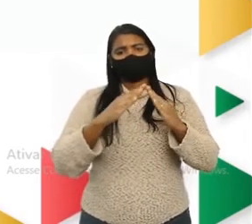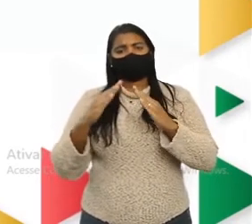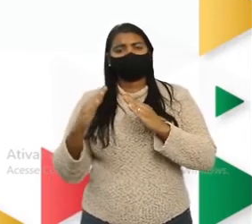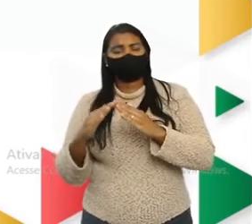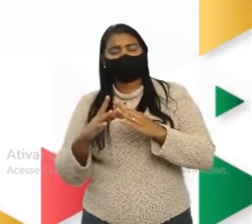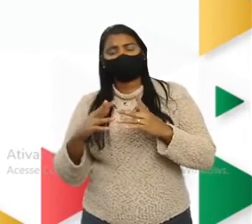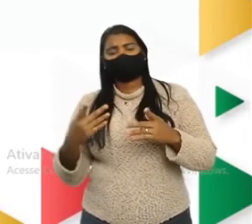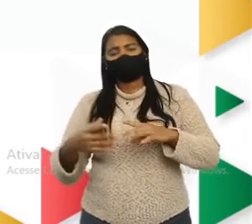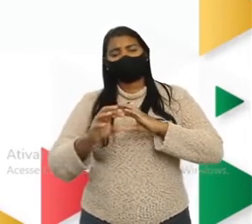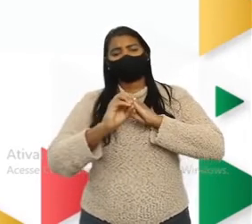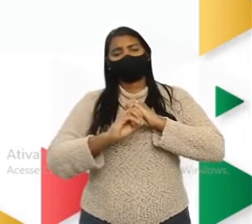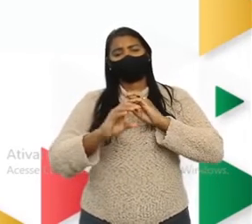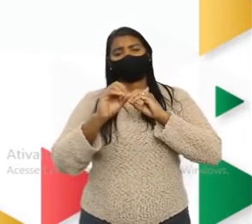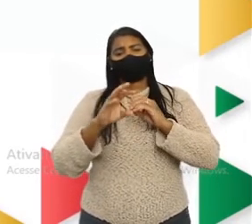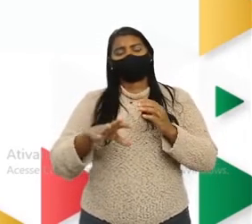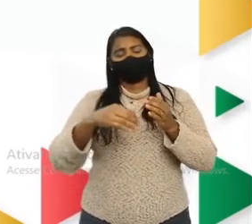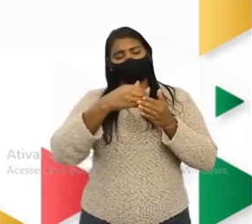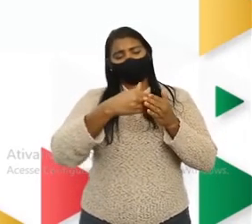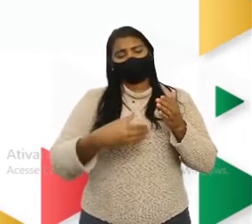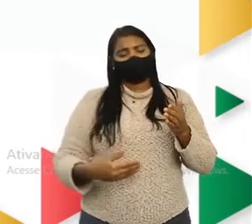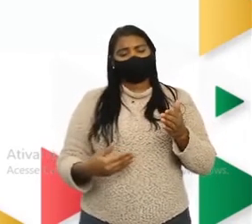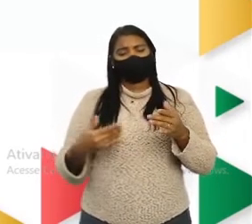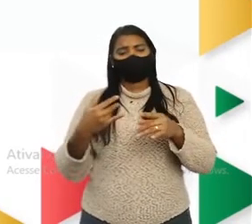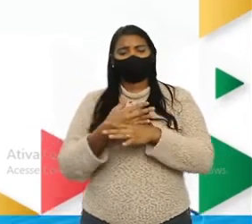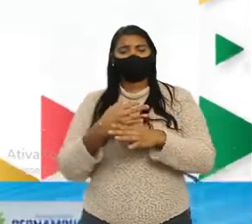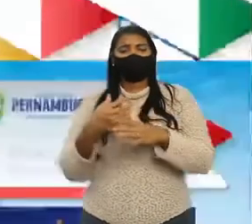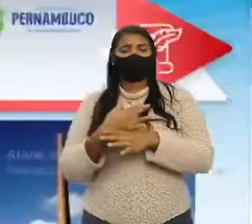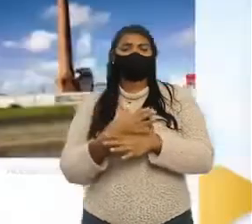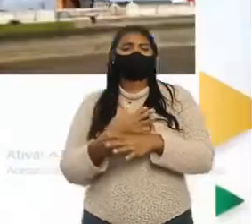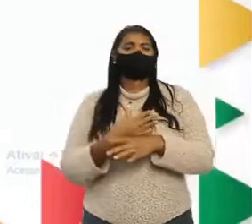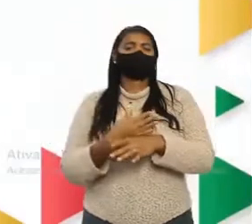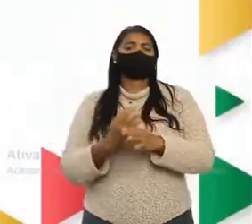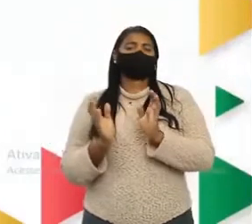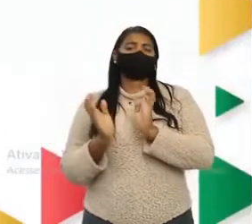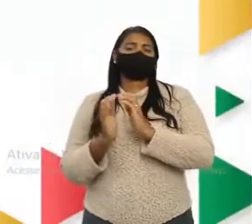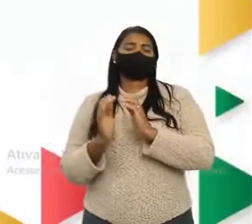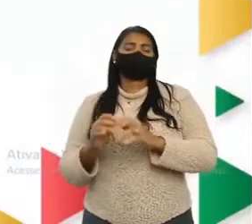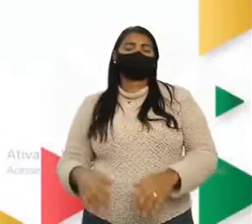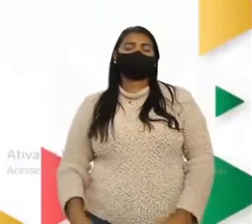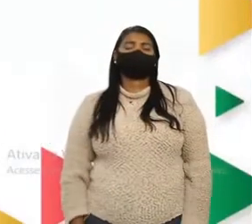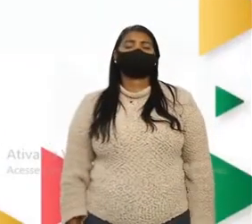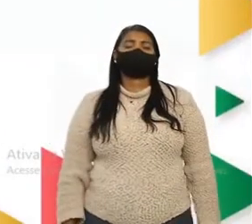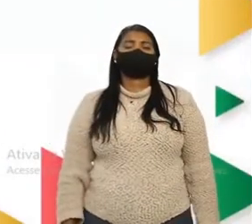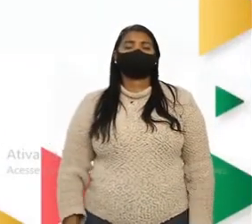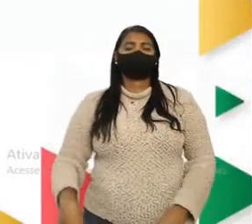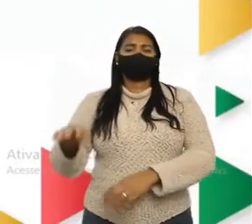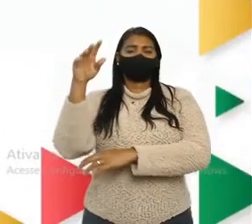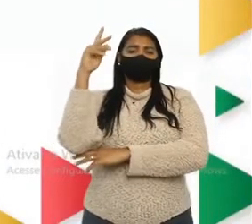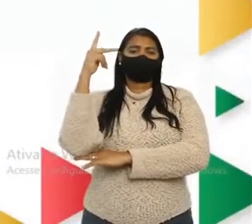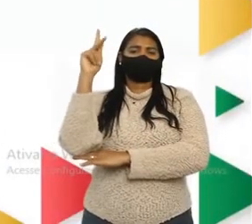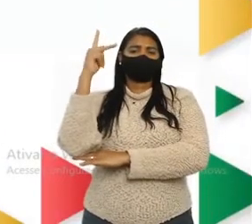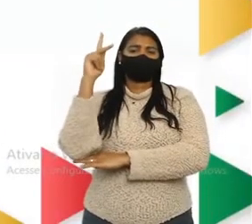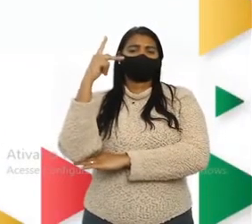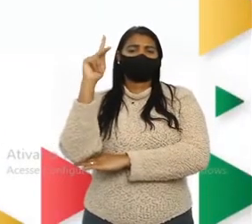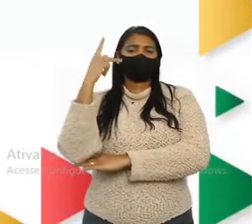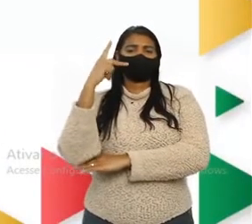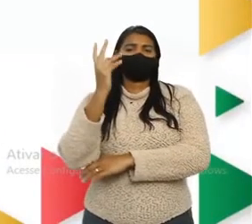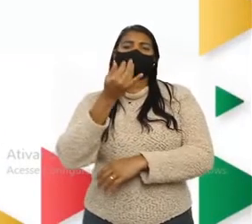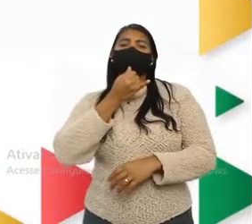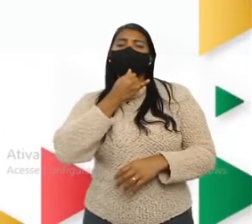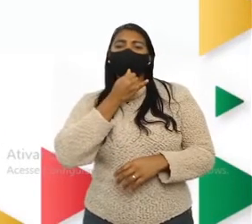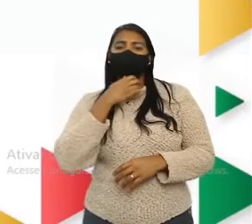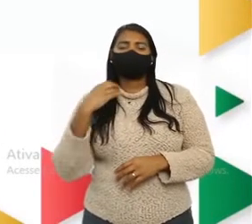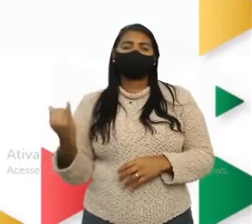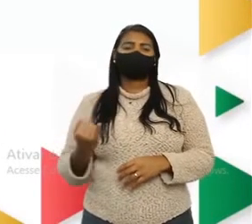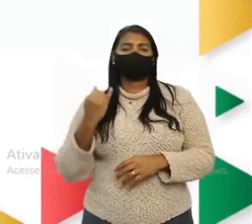na educação dos ofícios na cidade do Recife. Também Paulista, a gente vai ter um exemplo importante, né,